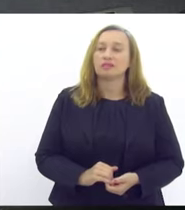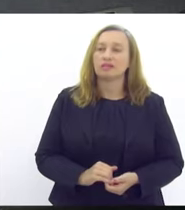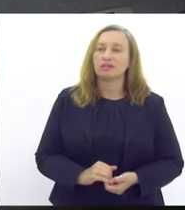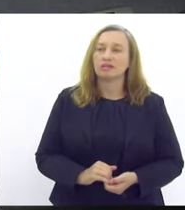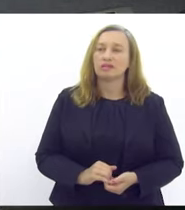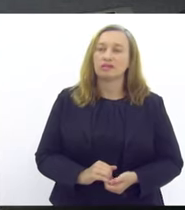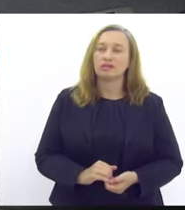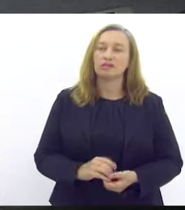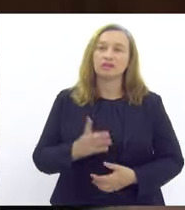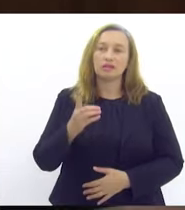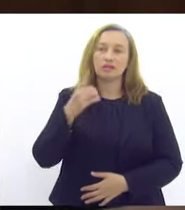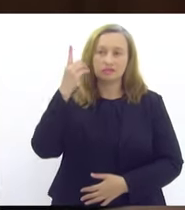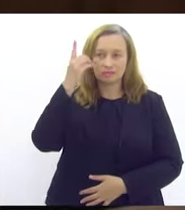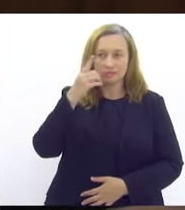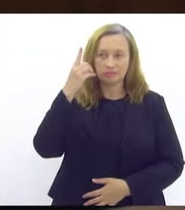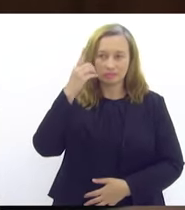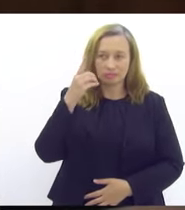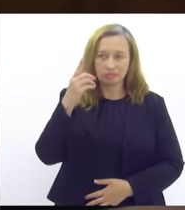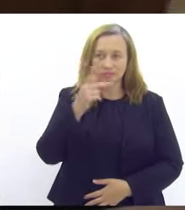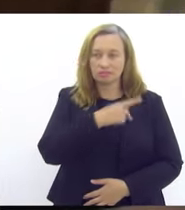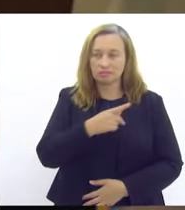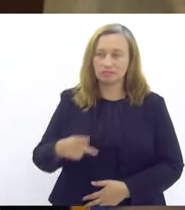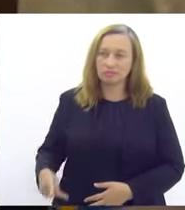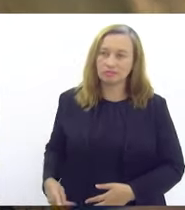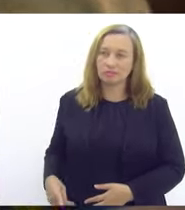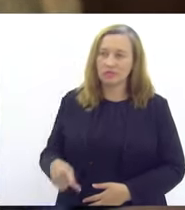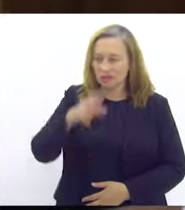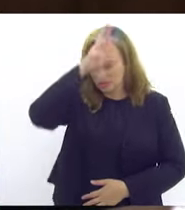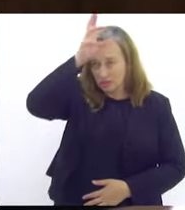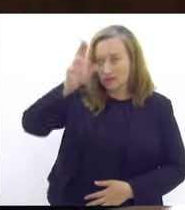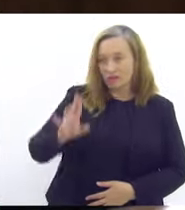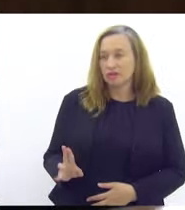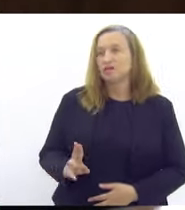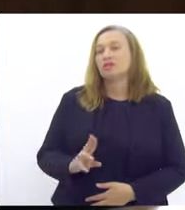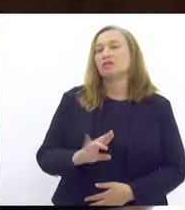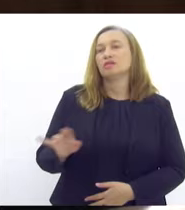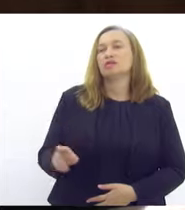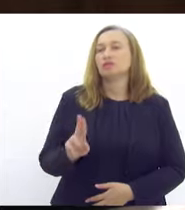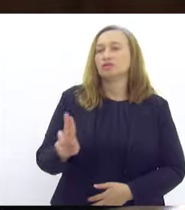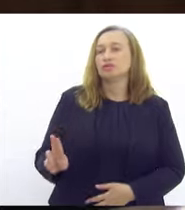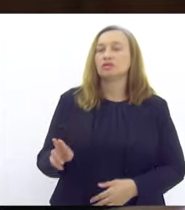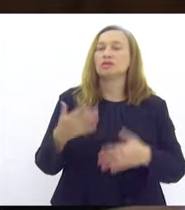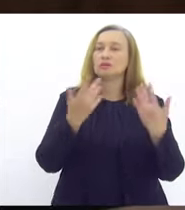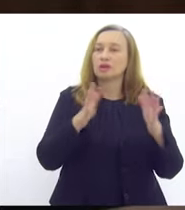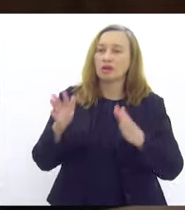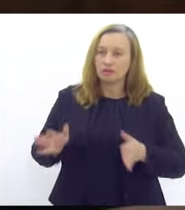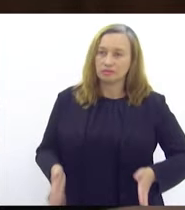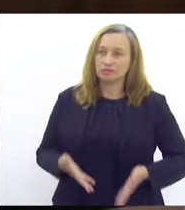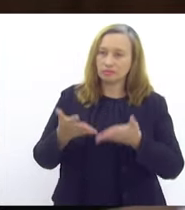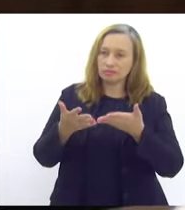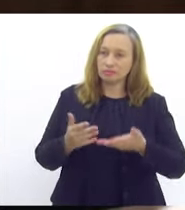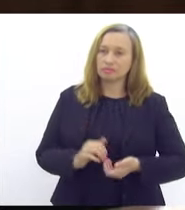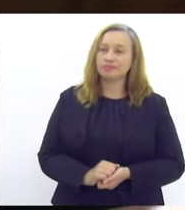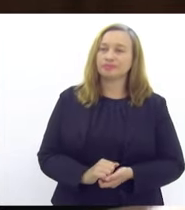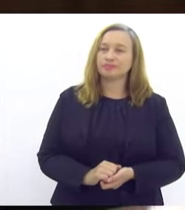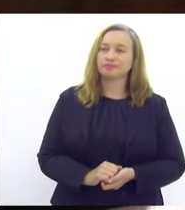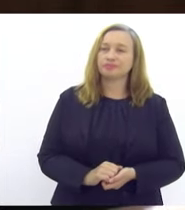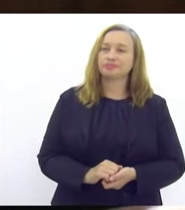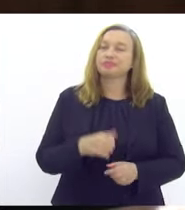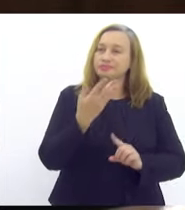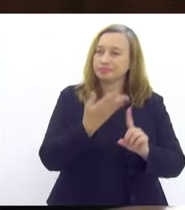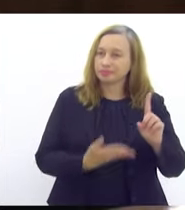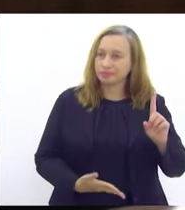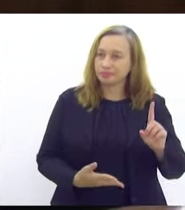Deputada presidenta Tia Ju, quero parabenizá-la pela iniciativa de homenagear a